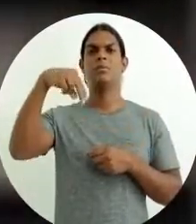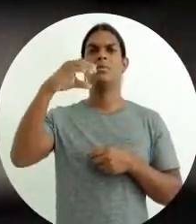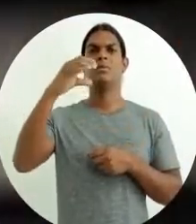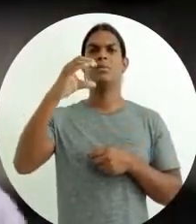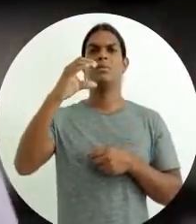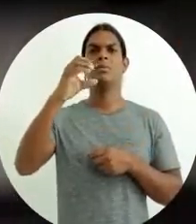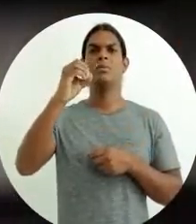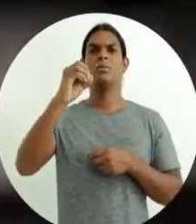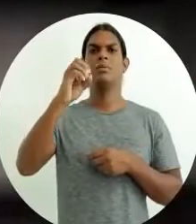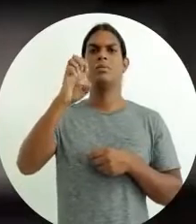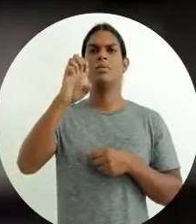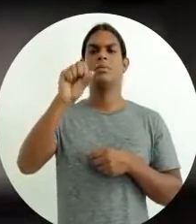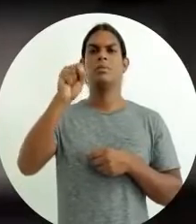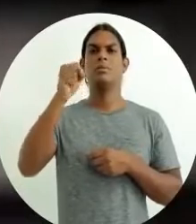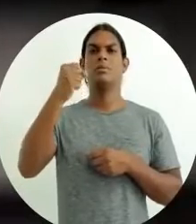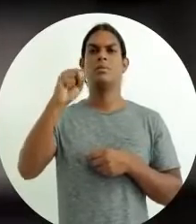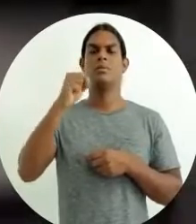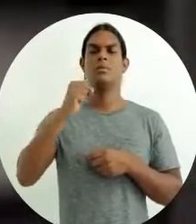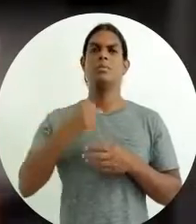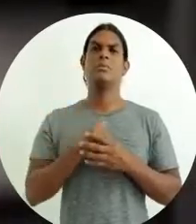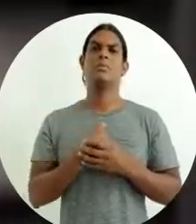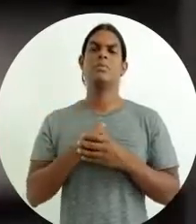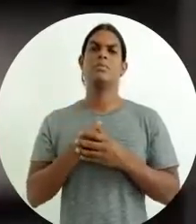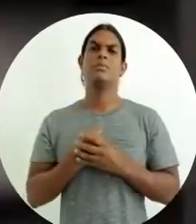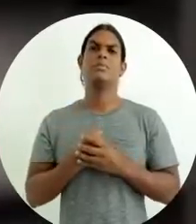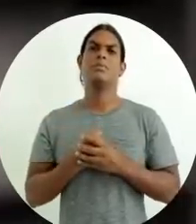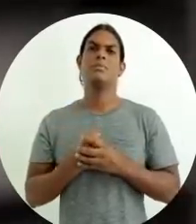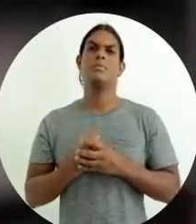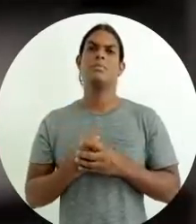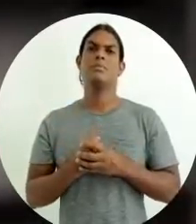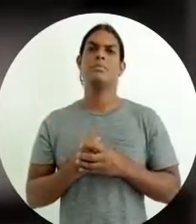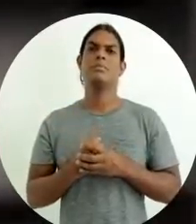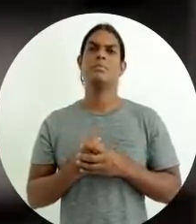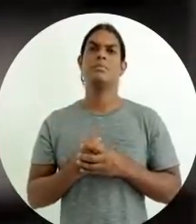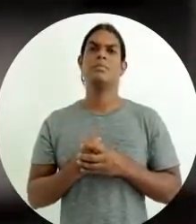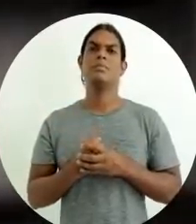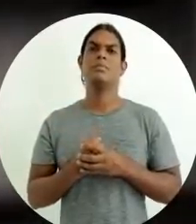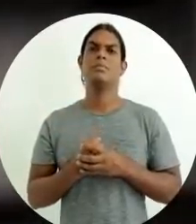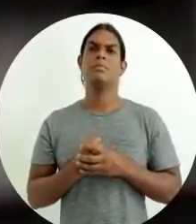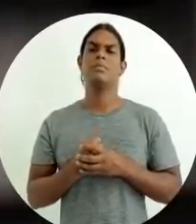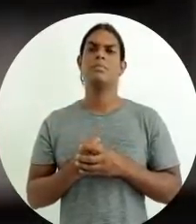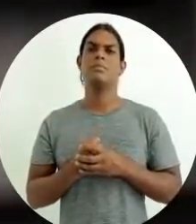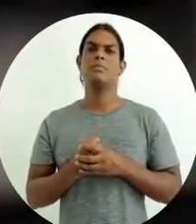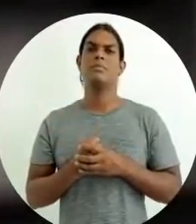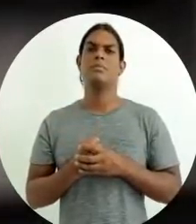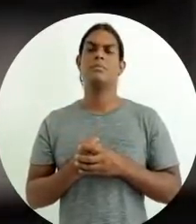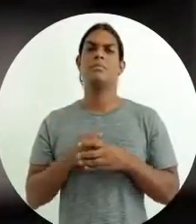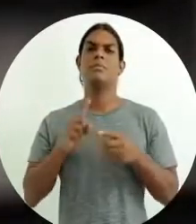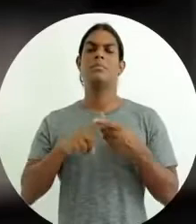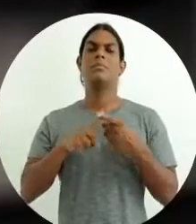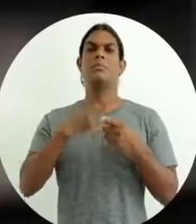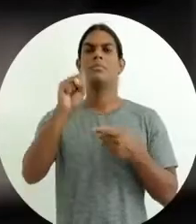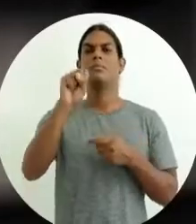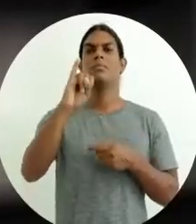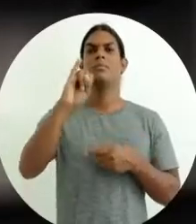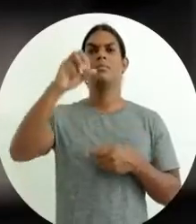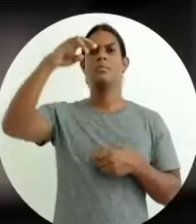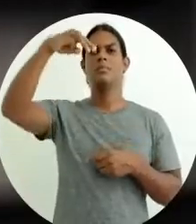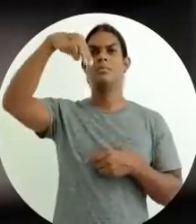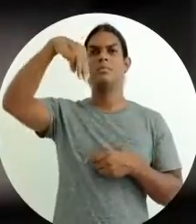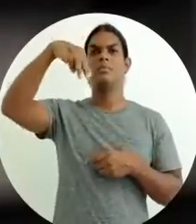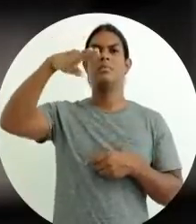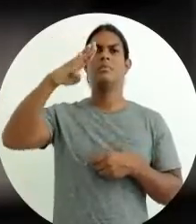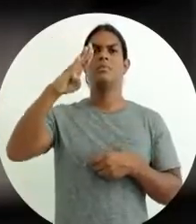ou recompensas em detrimento do comportamento do funcionário dentro da empresa. E os símbolos que